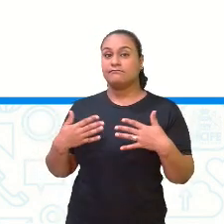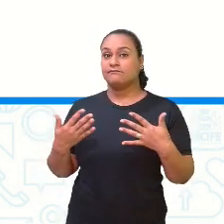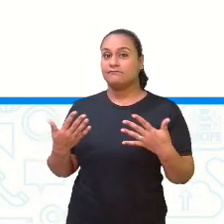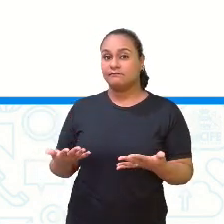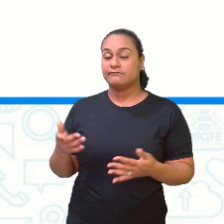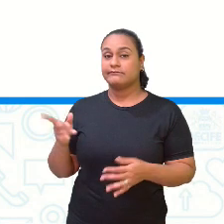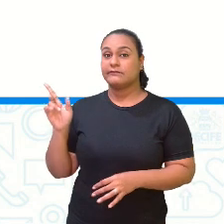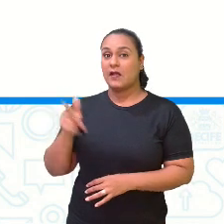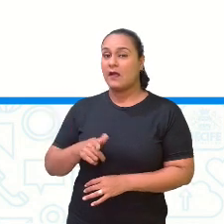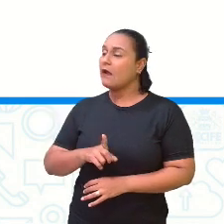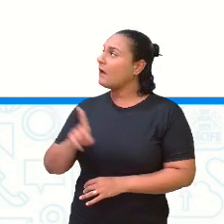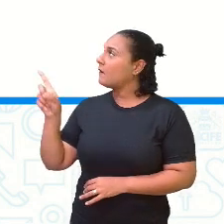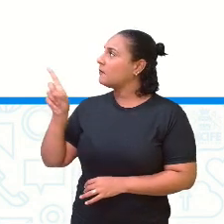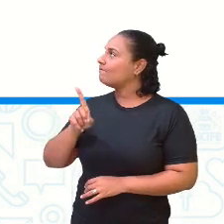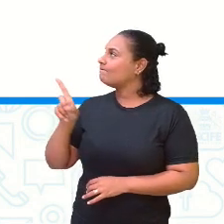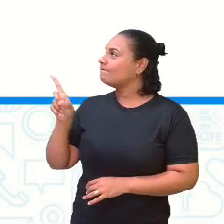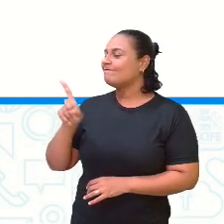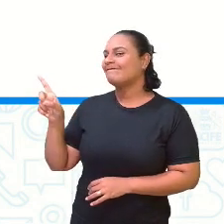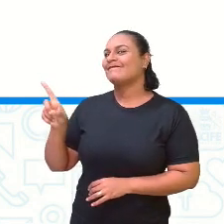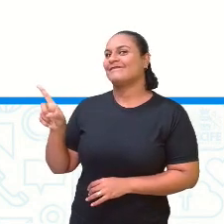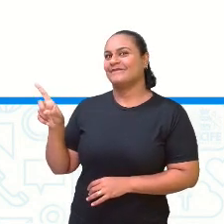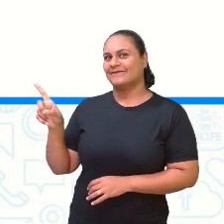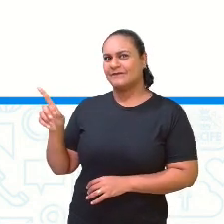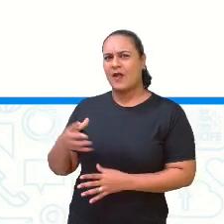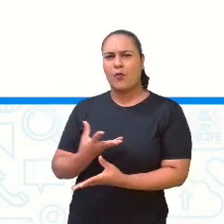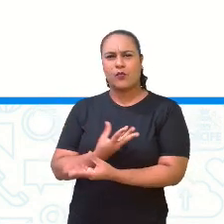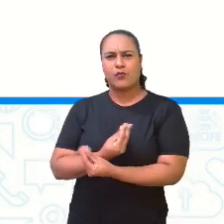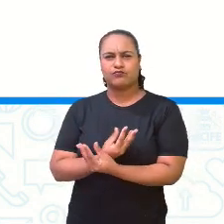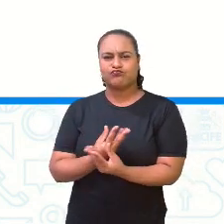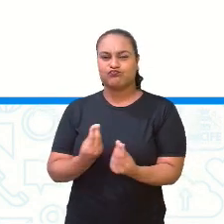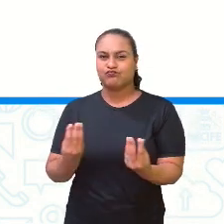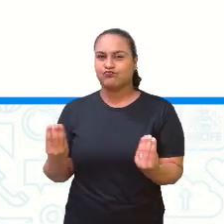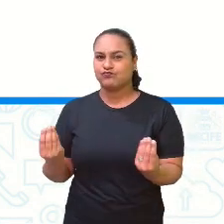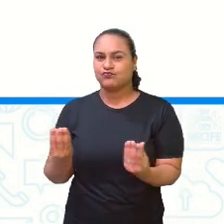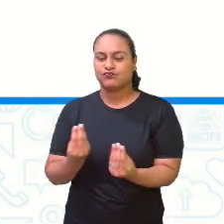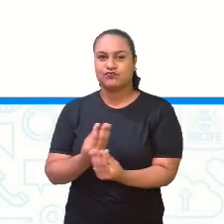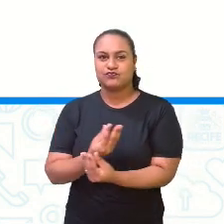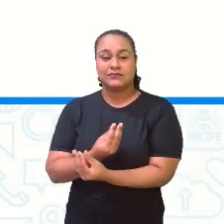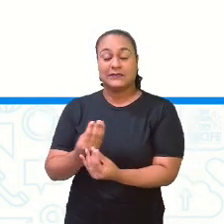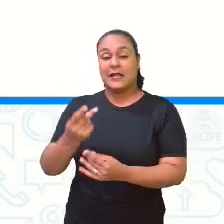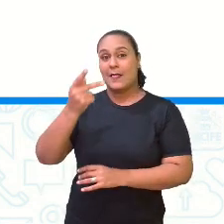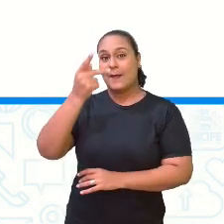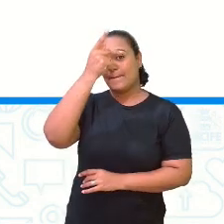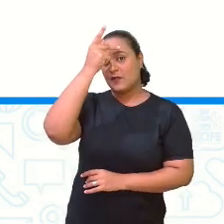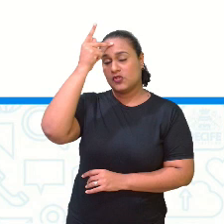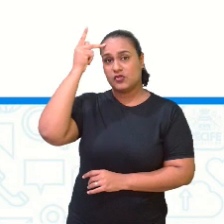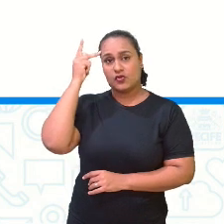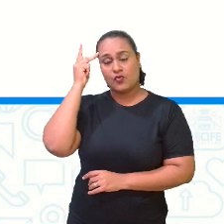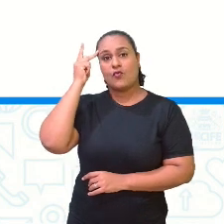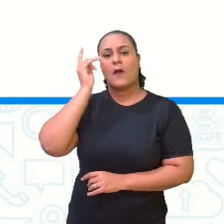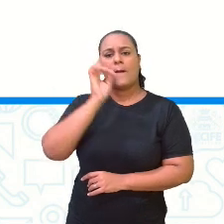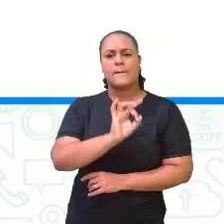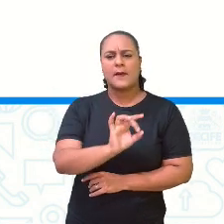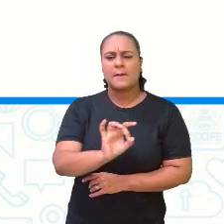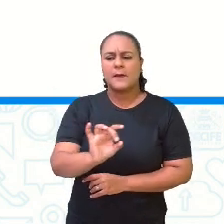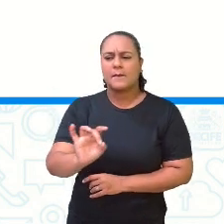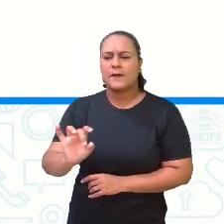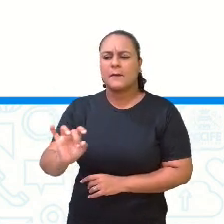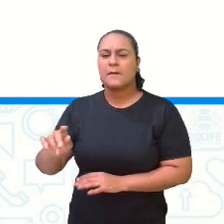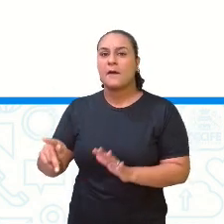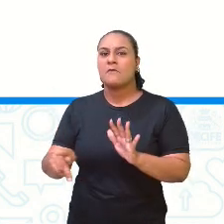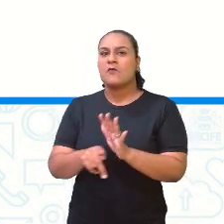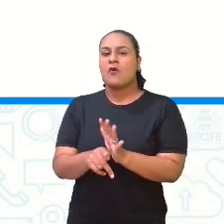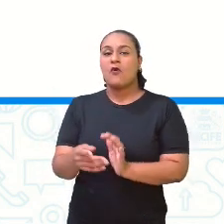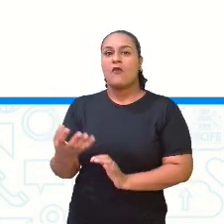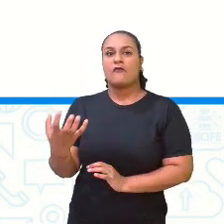justamente essa grandeza aí, essa quantidade tão grande de pessoas, de estilos diferentes, de